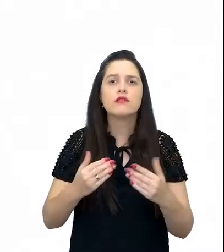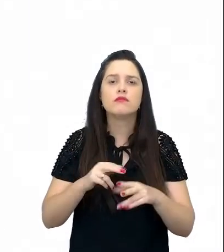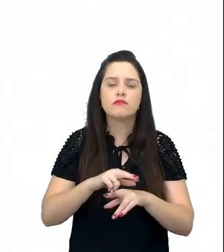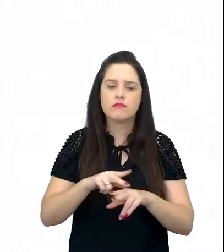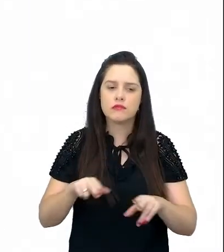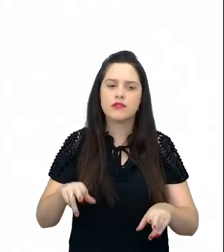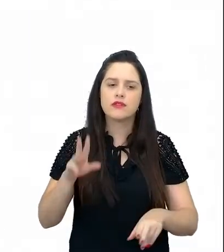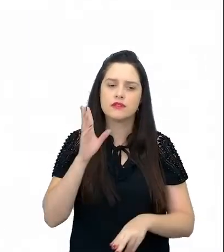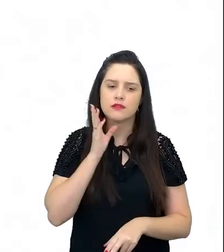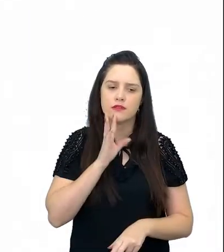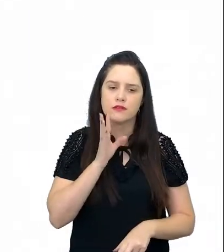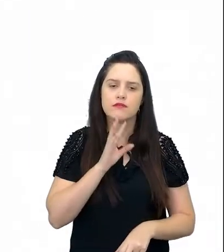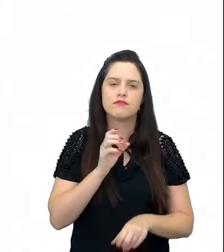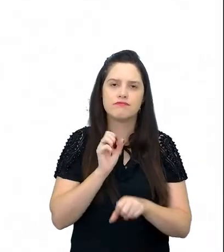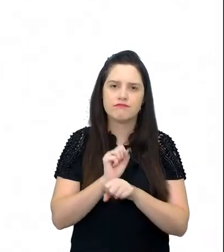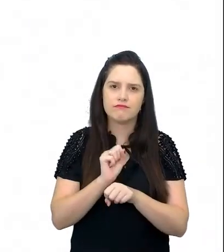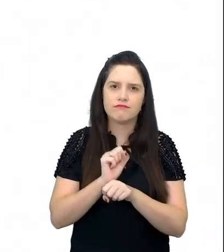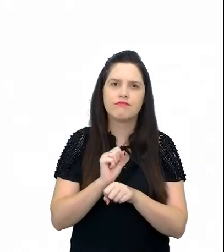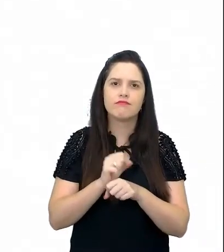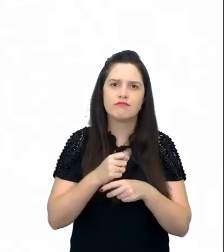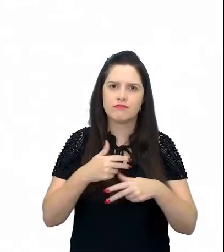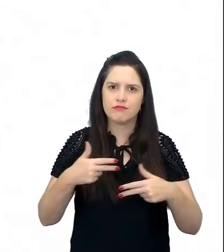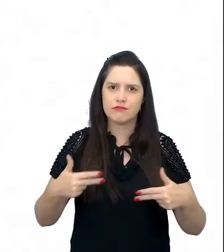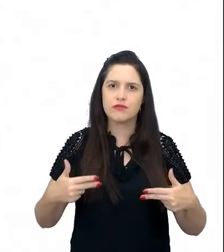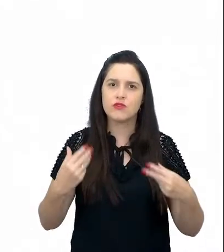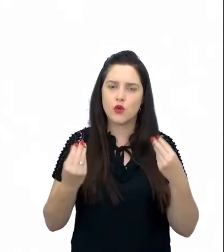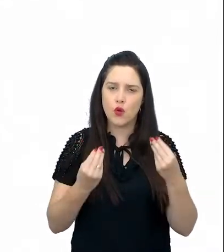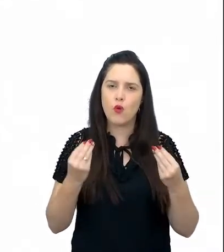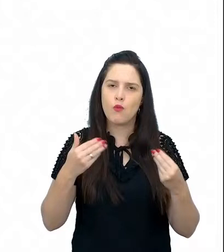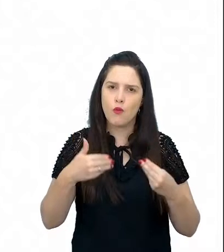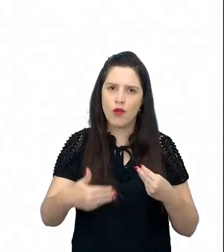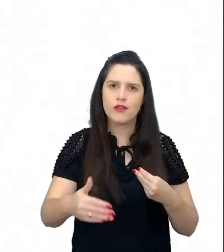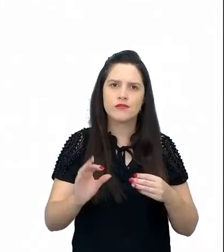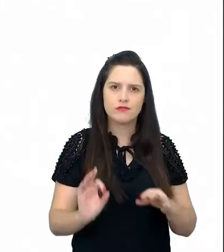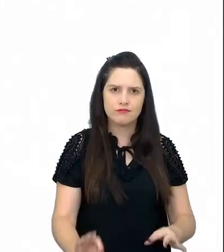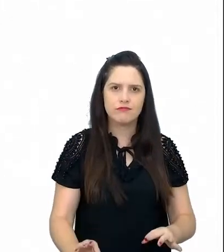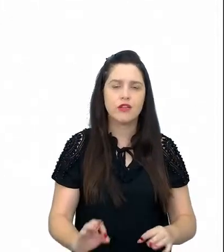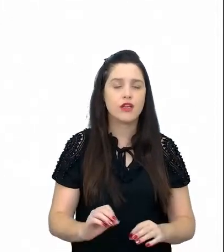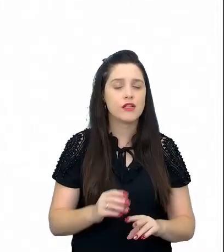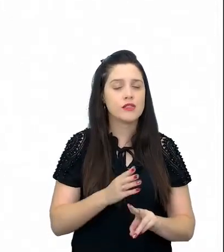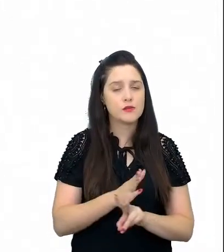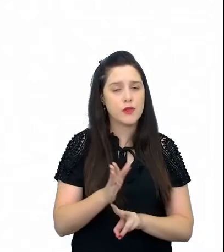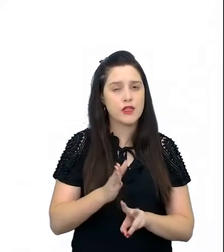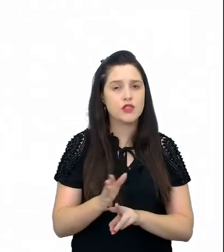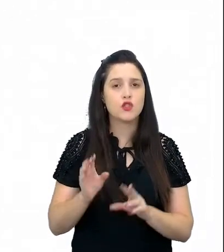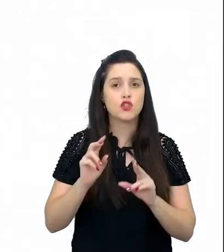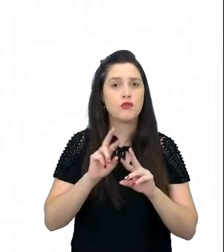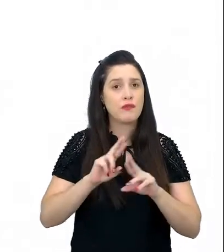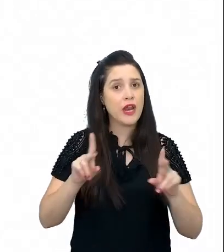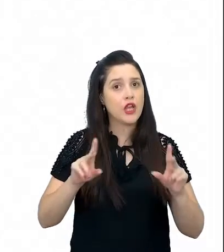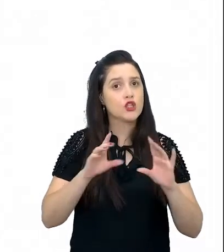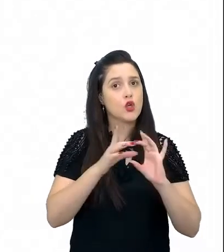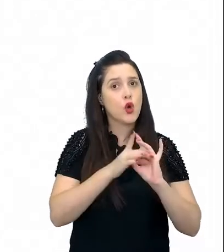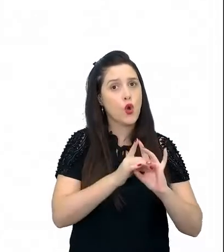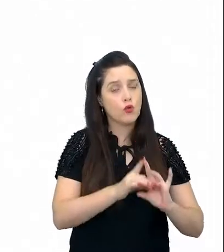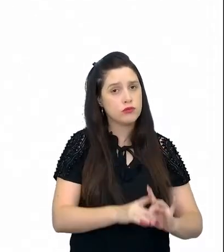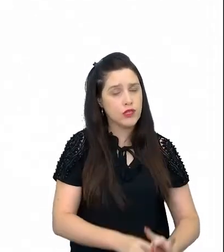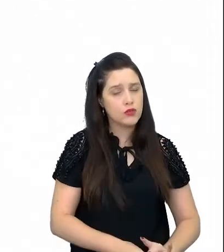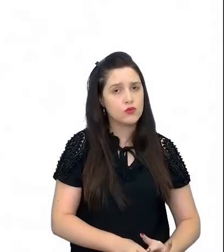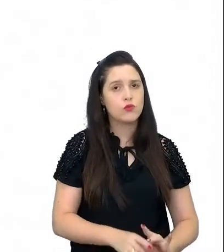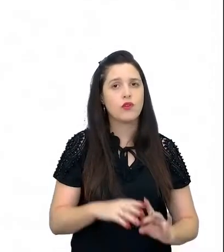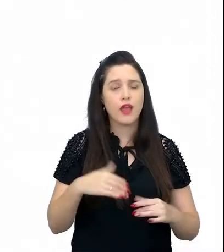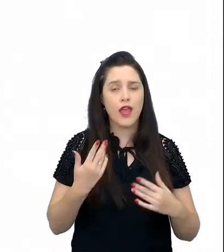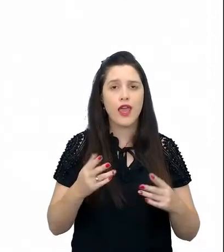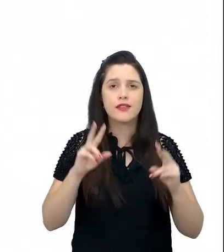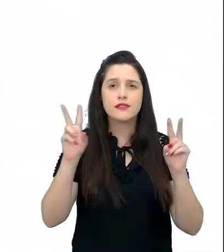legal. A fração como representação de duas grandezas de diferentes contextos. Volta novamente à forma de